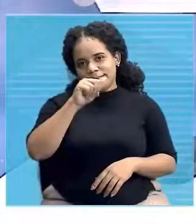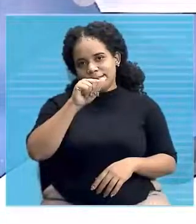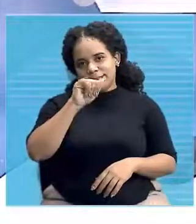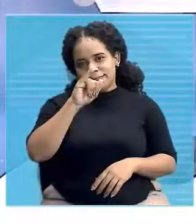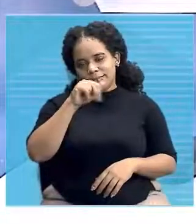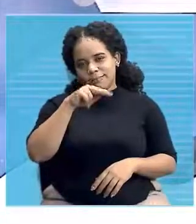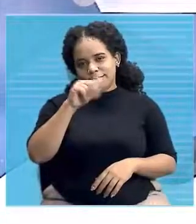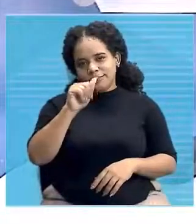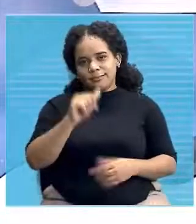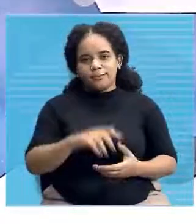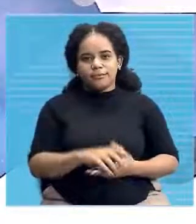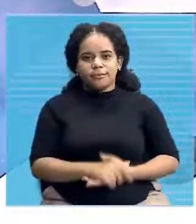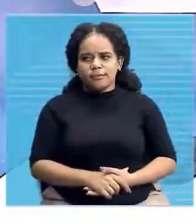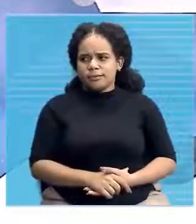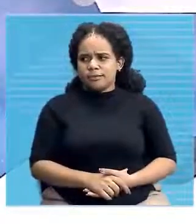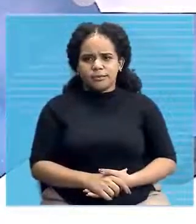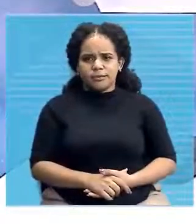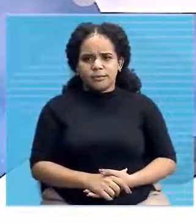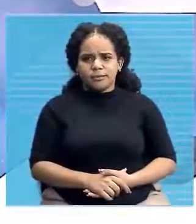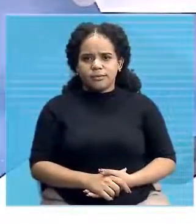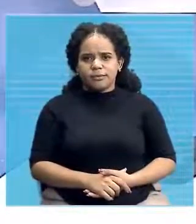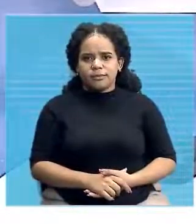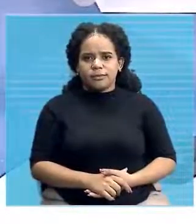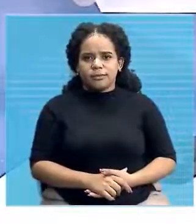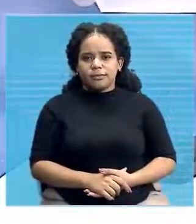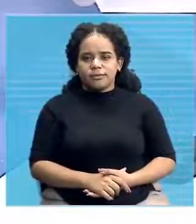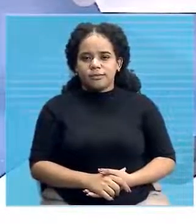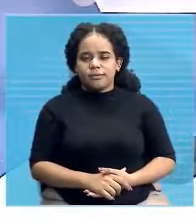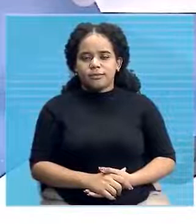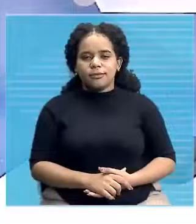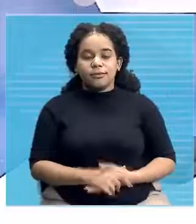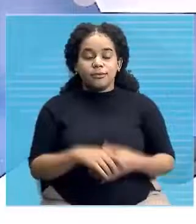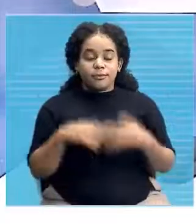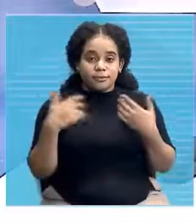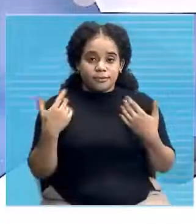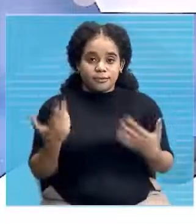Cauã. Gente, é o seguinte.